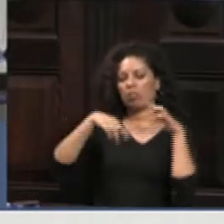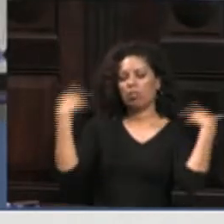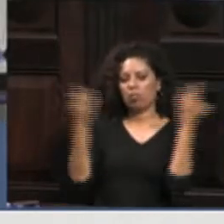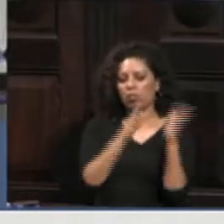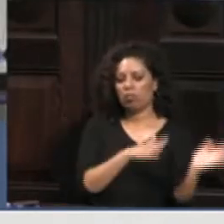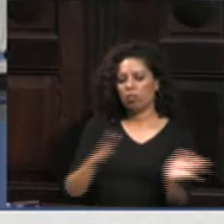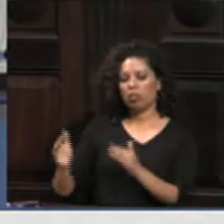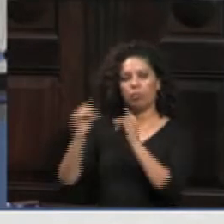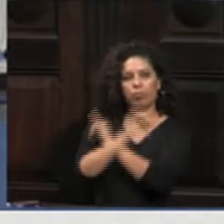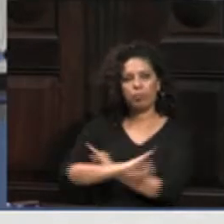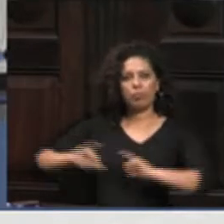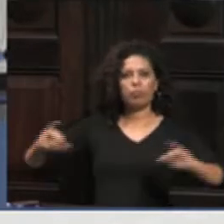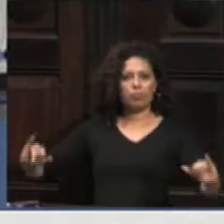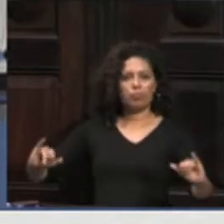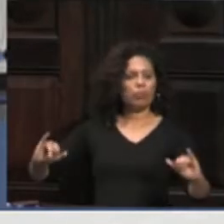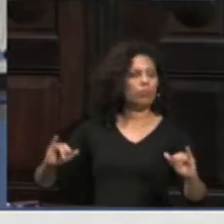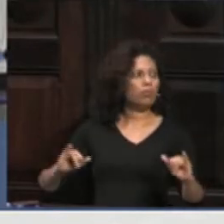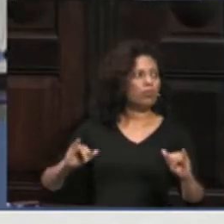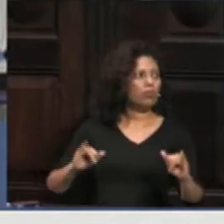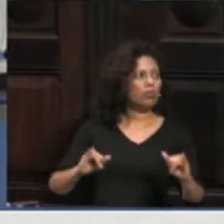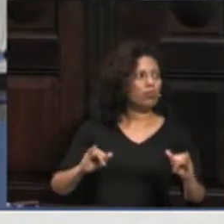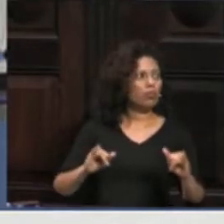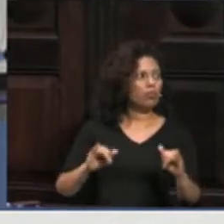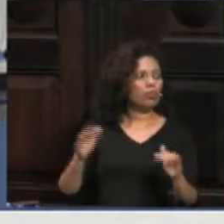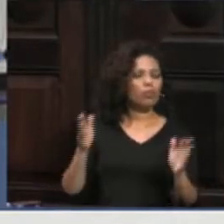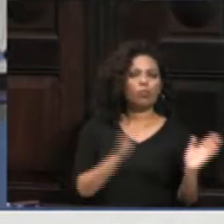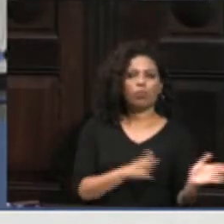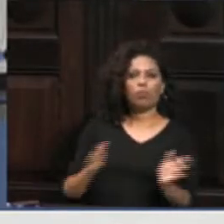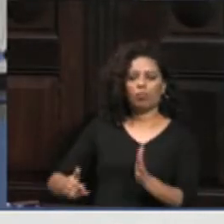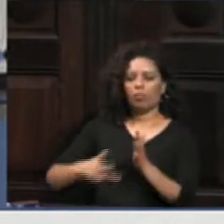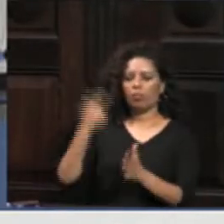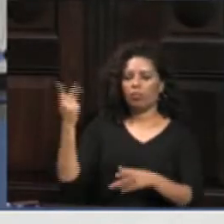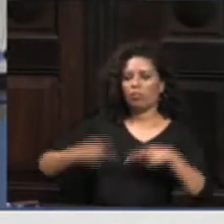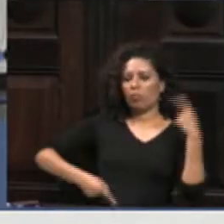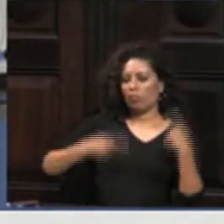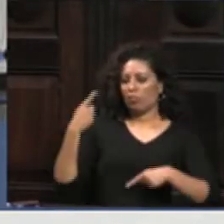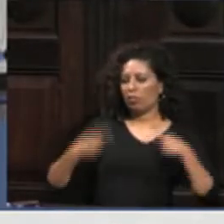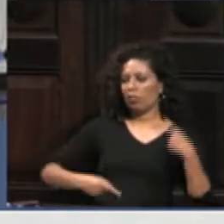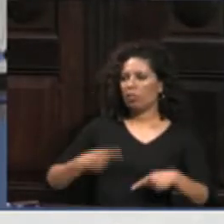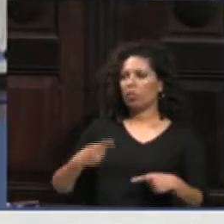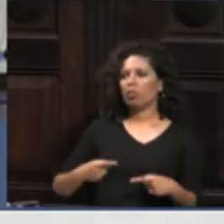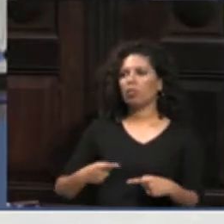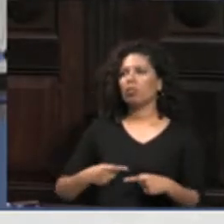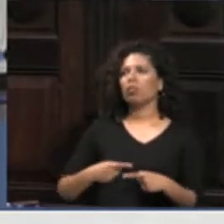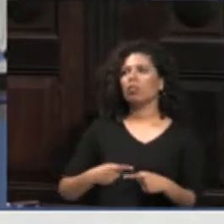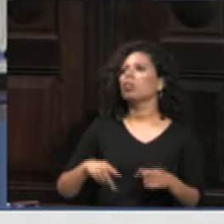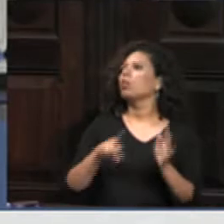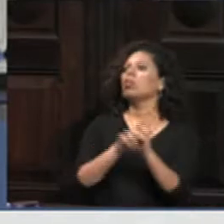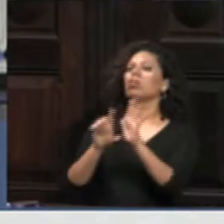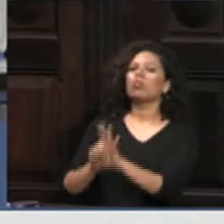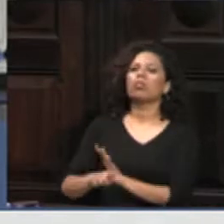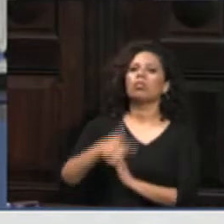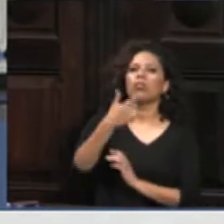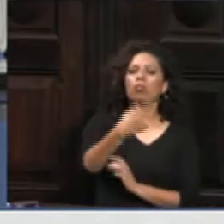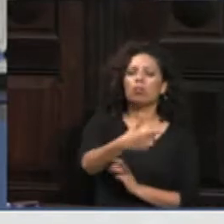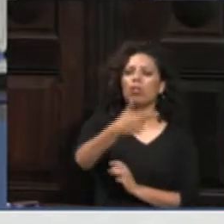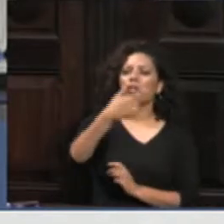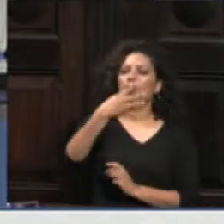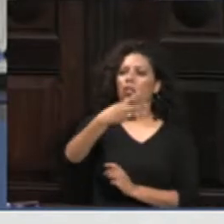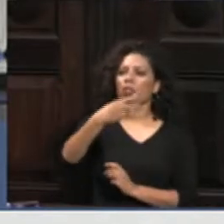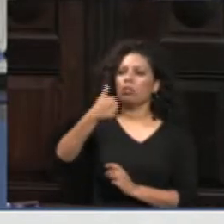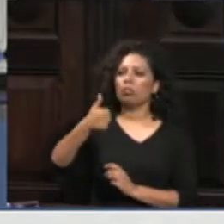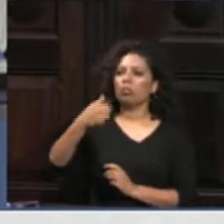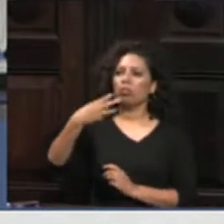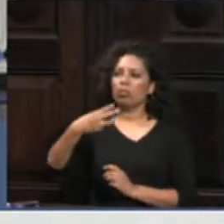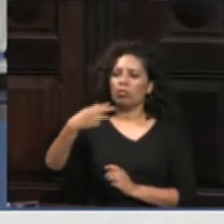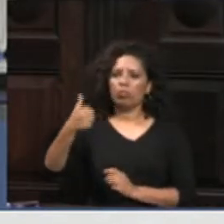dia. Anuncio. Em tramitação ordinária, em segunda discussão, redação do vencido assim emendada. Projeto de Lei 413-A de